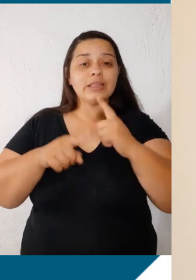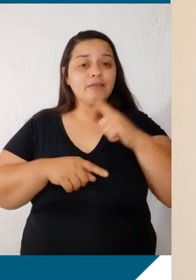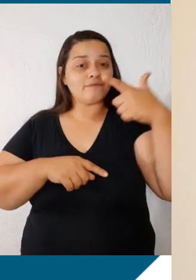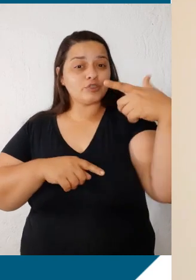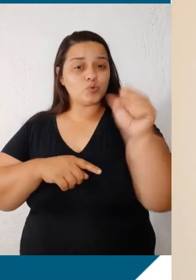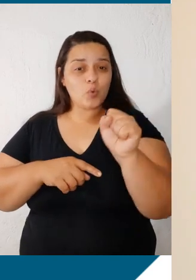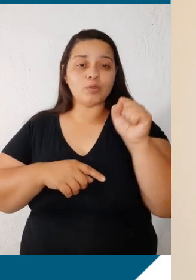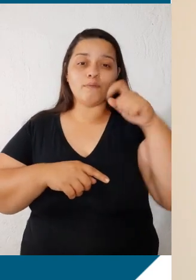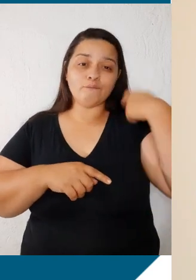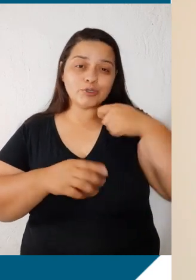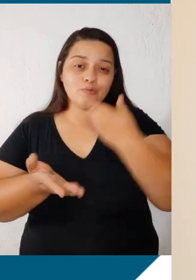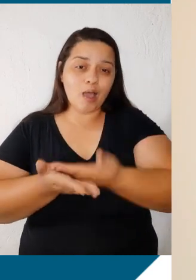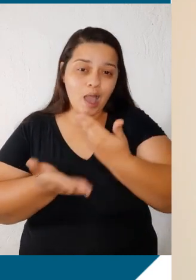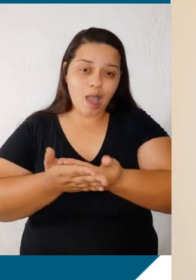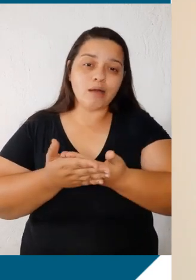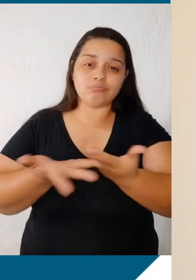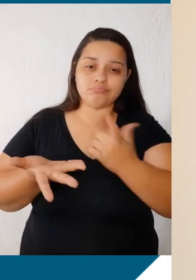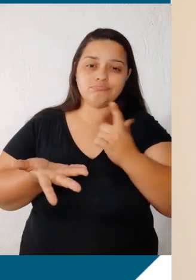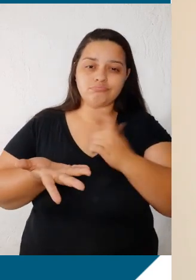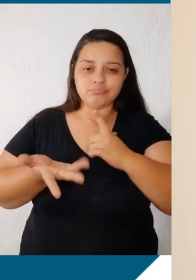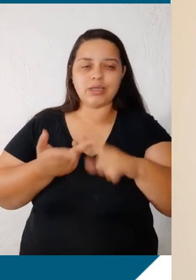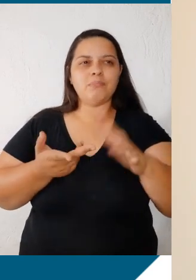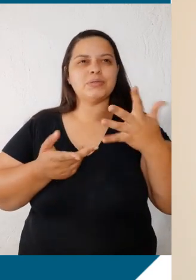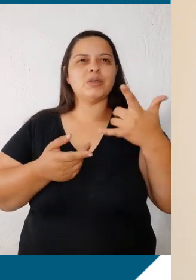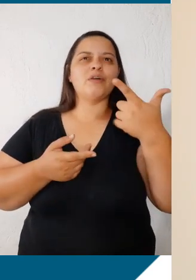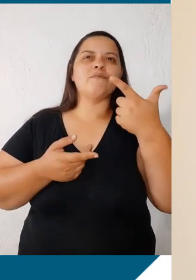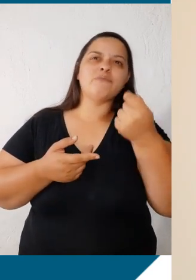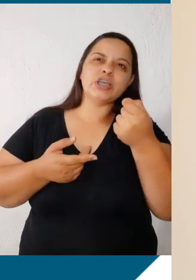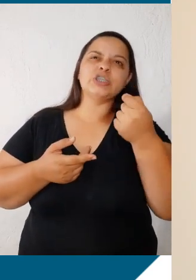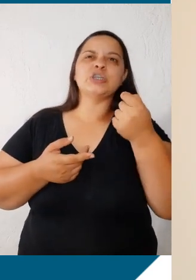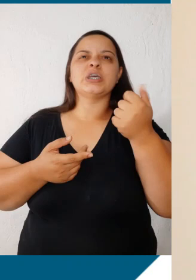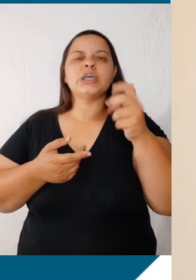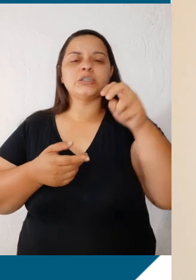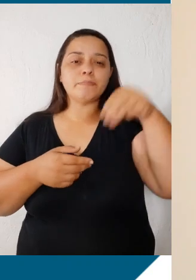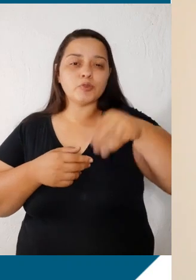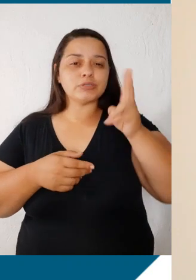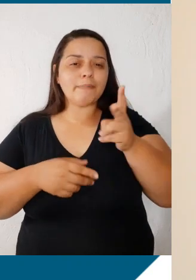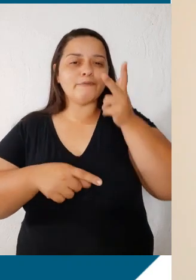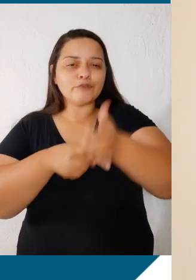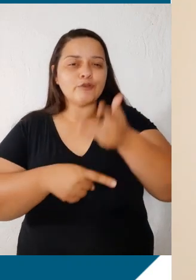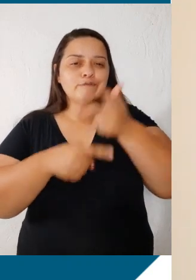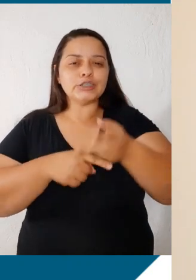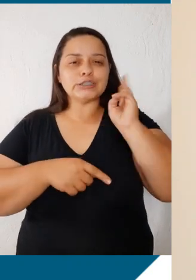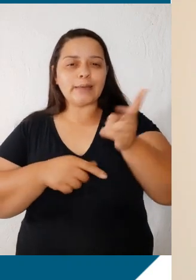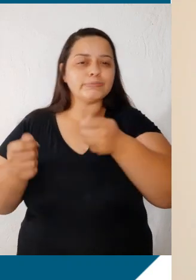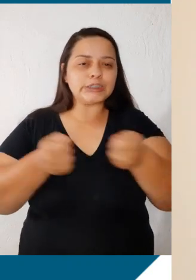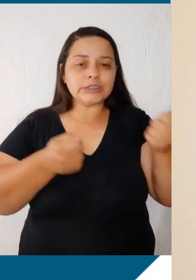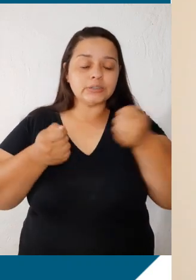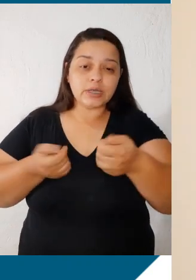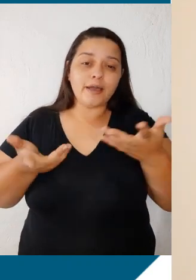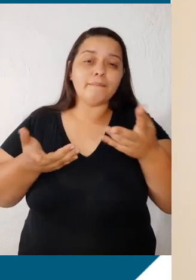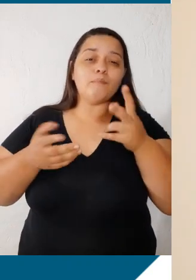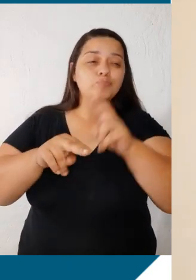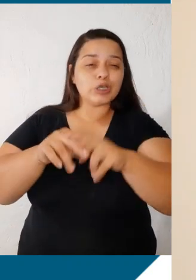28 videoaulas ao longo do ano, com uma duração média de 15 a 20 minutos. Como o nosso conteúdo é muito extenso,